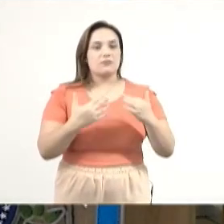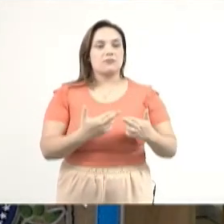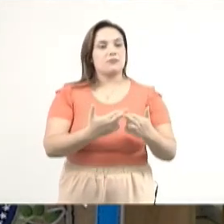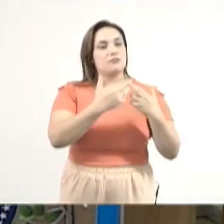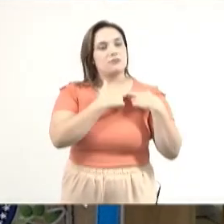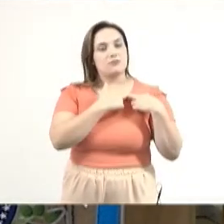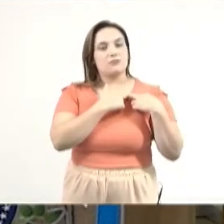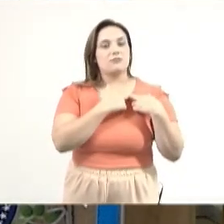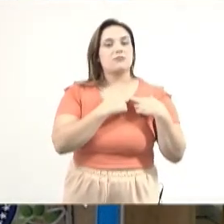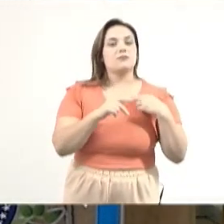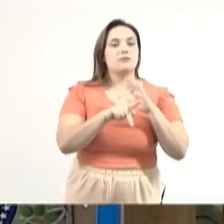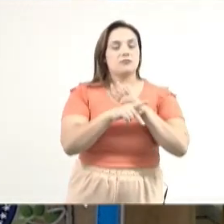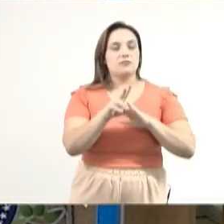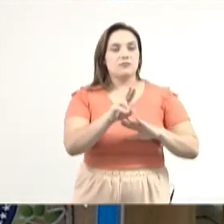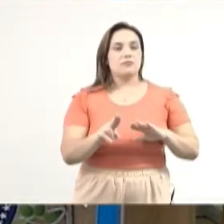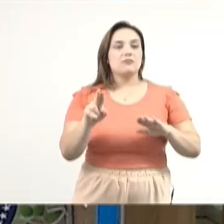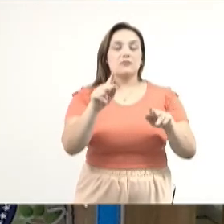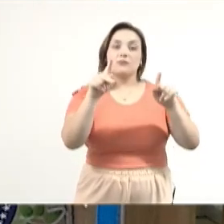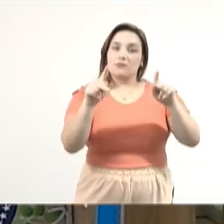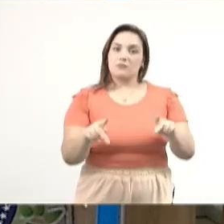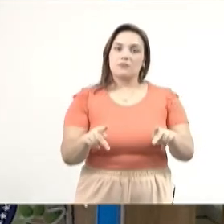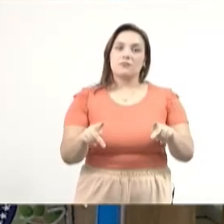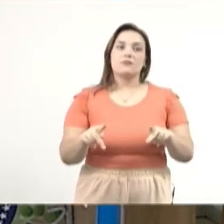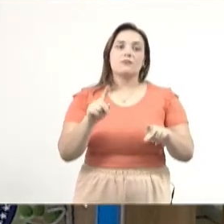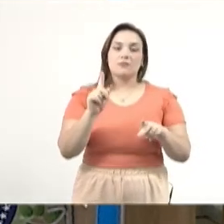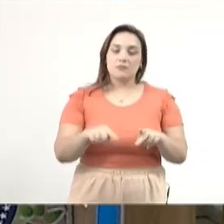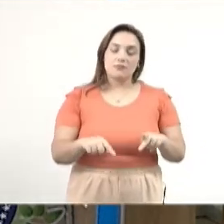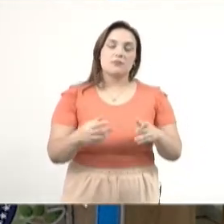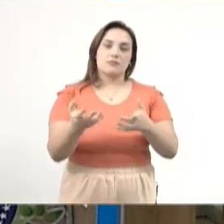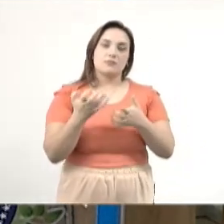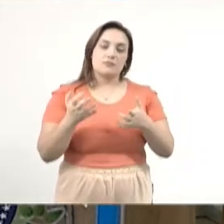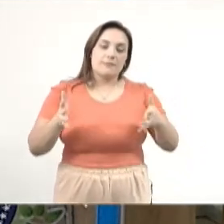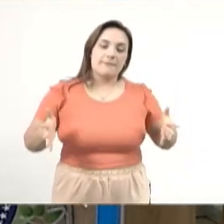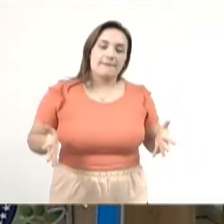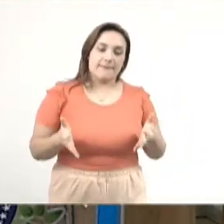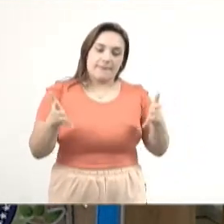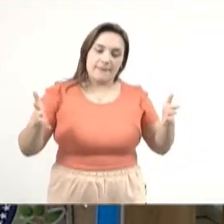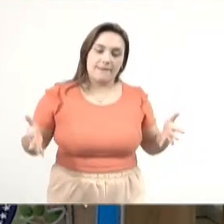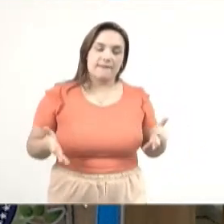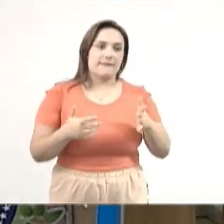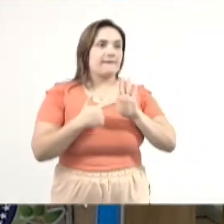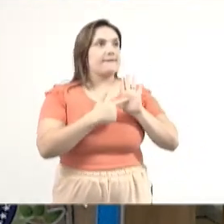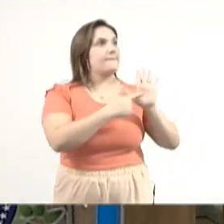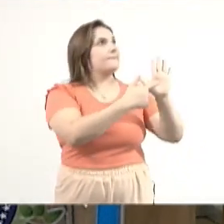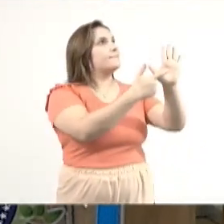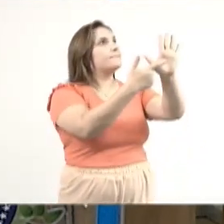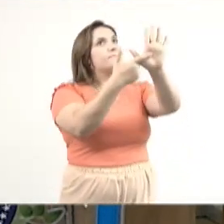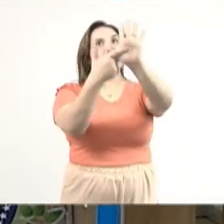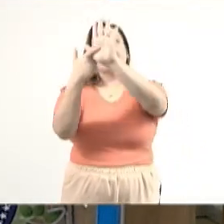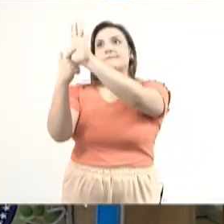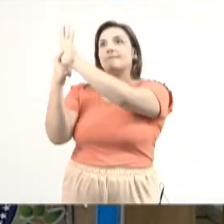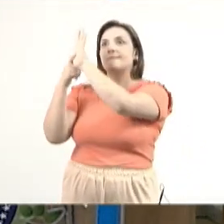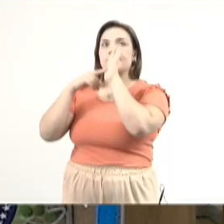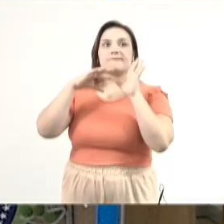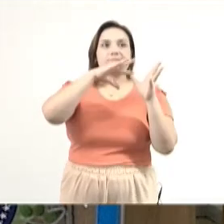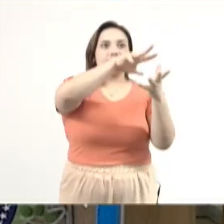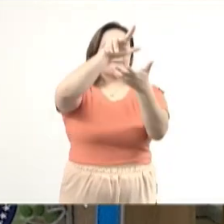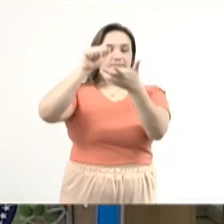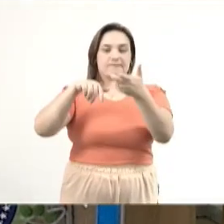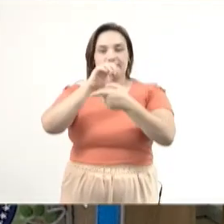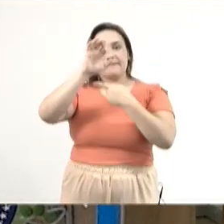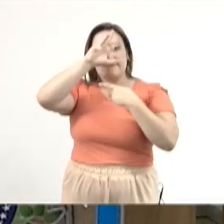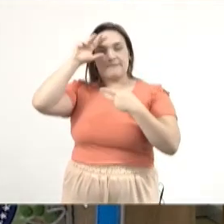função, de sua utilidade frente à sociedade. Na InvestMS, ela quer promover, mostrar ao mundo que Mato Grosso do Sul é um